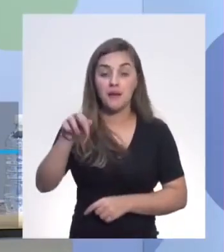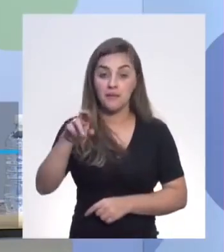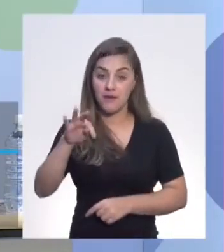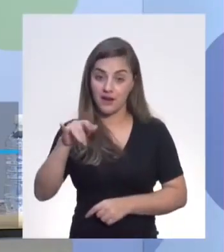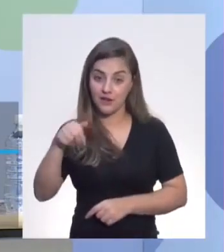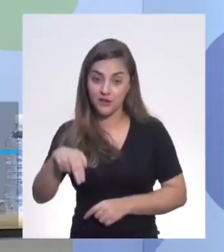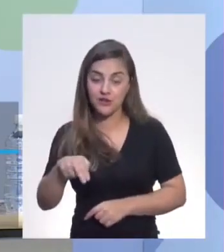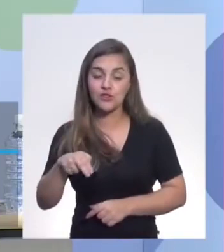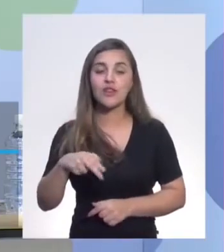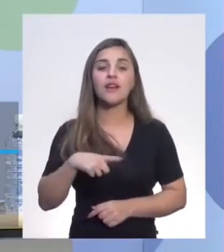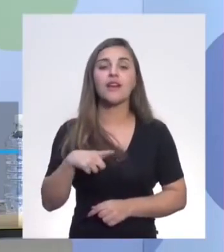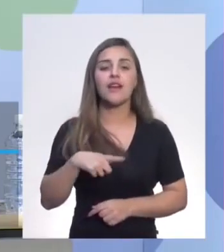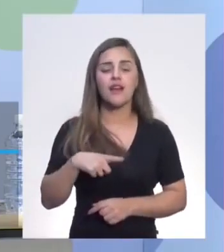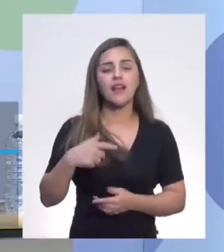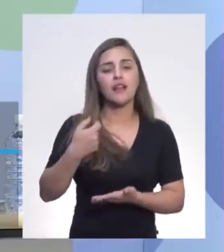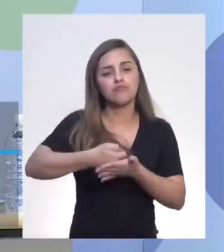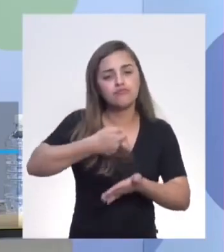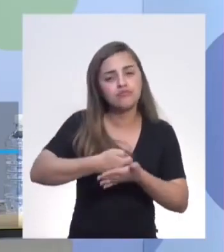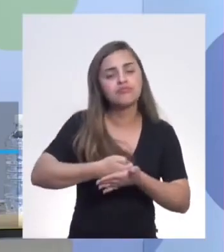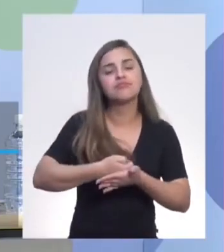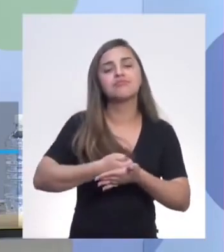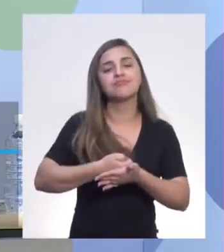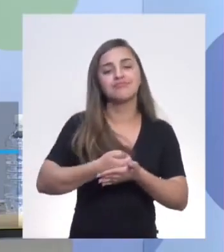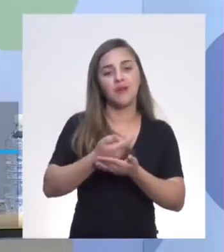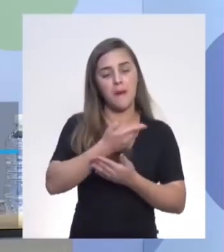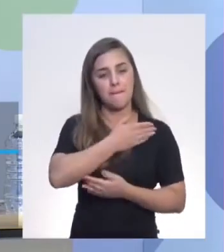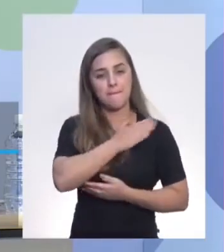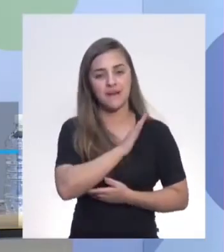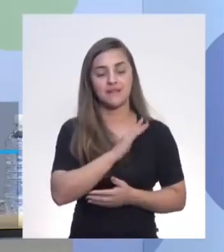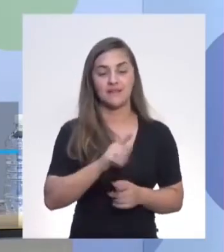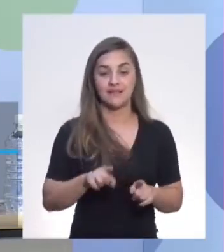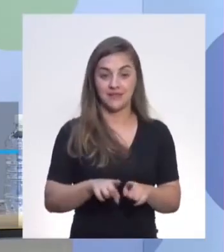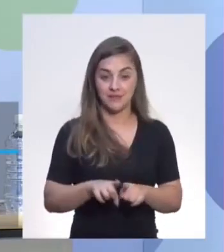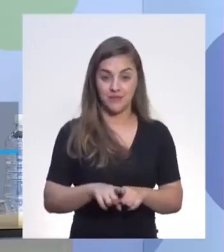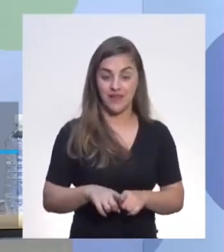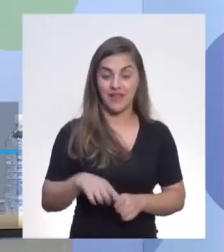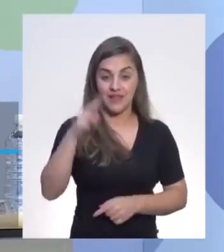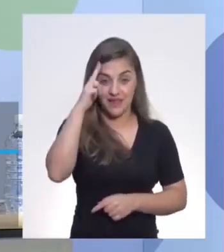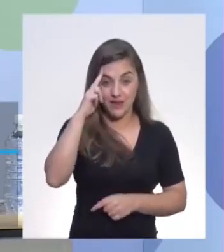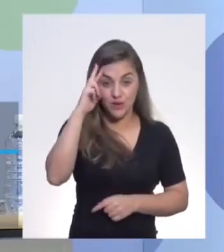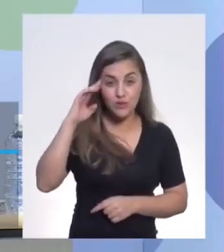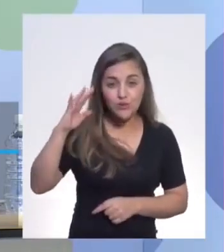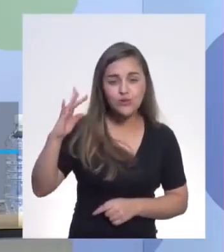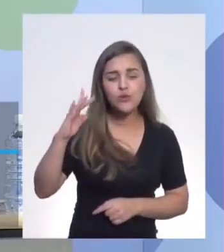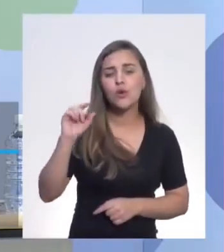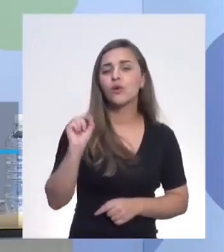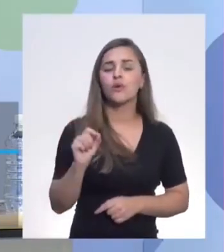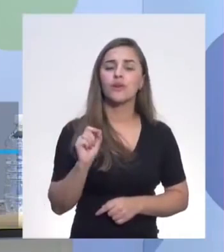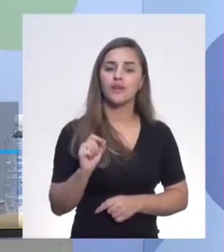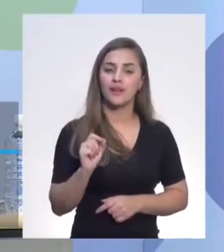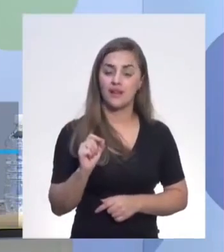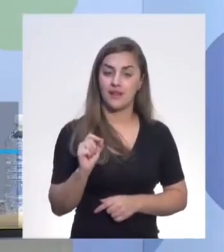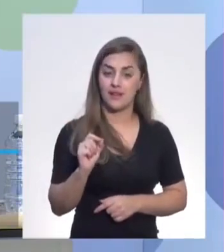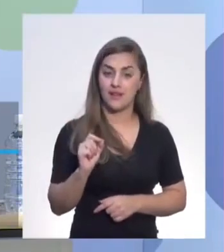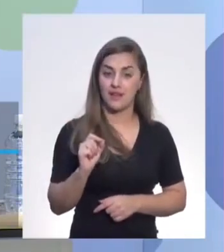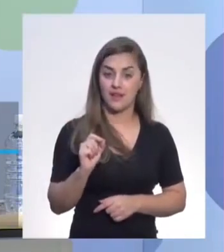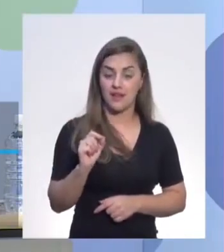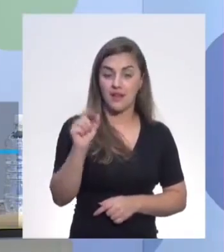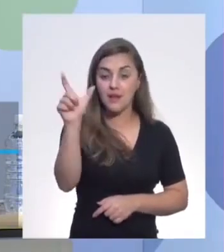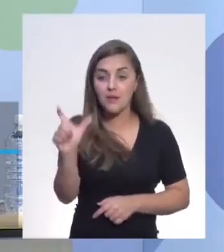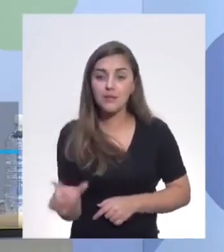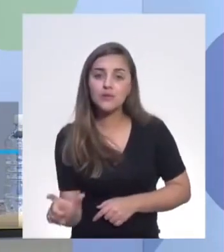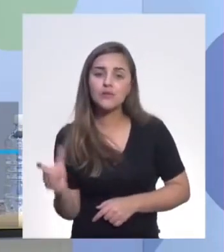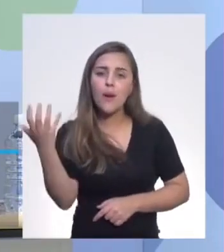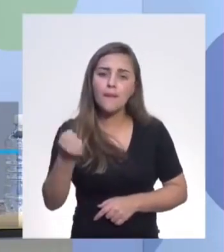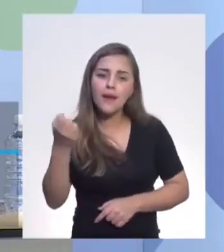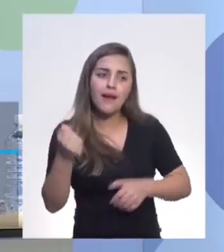de preconceito e discriminação, e ele tem um texto maravilhoso sobre o sonho do momento em que brancos e negros vão ser tratados